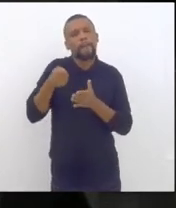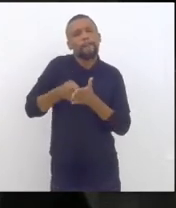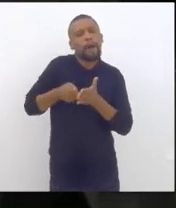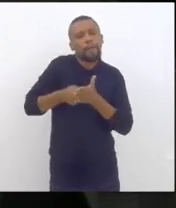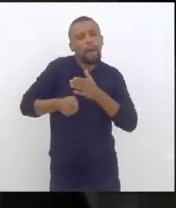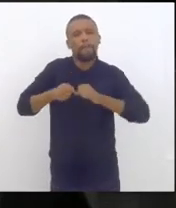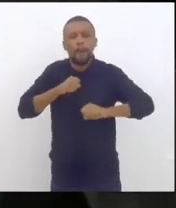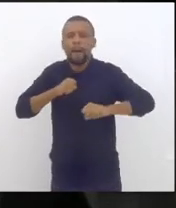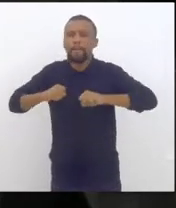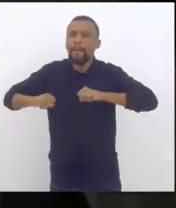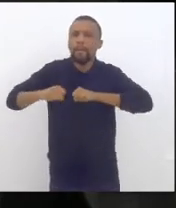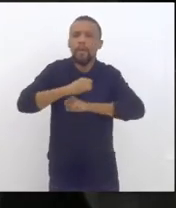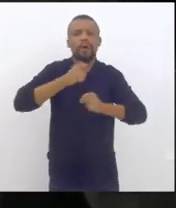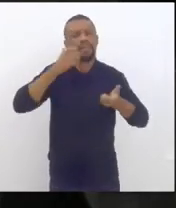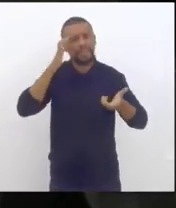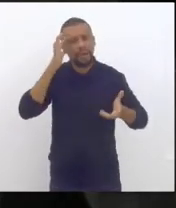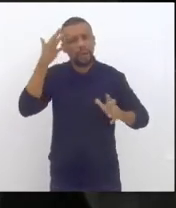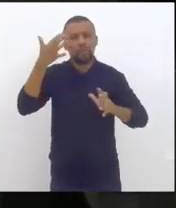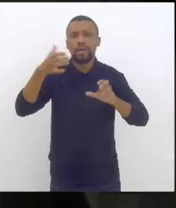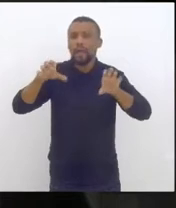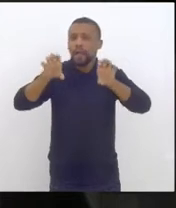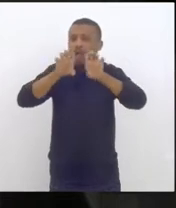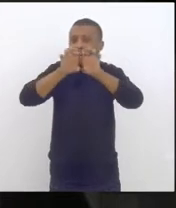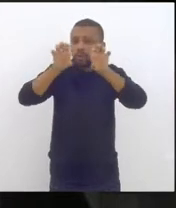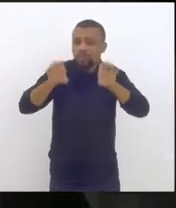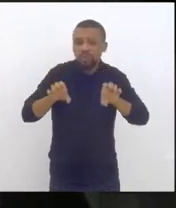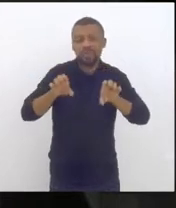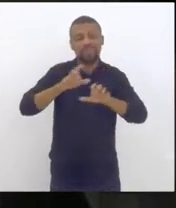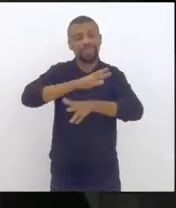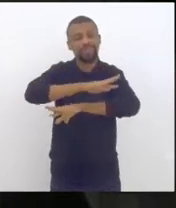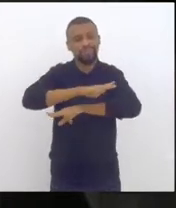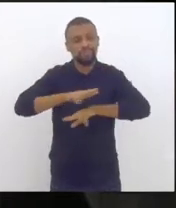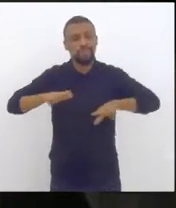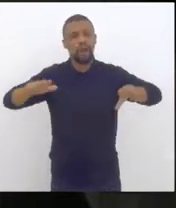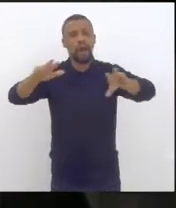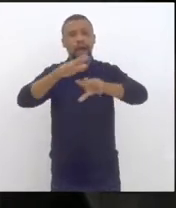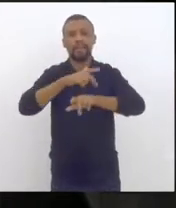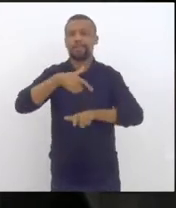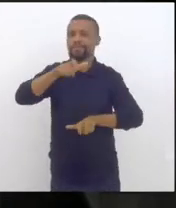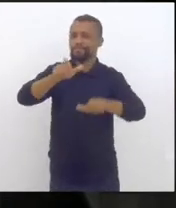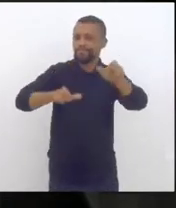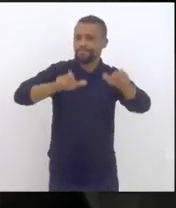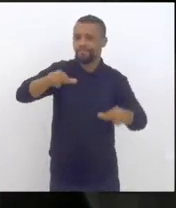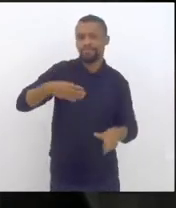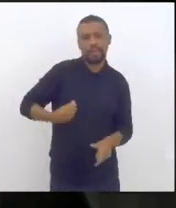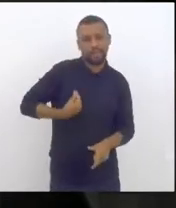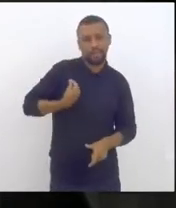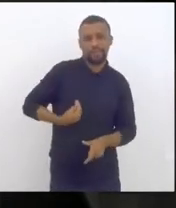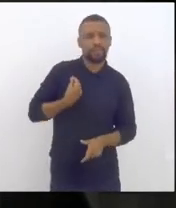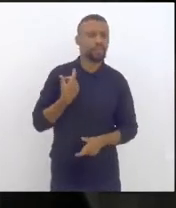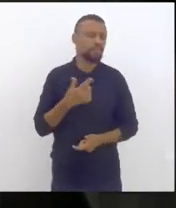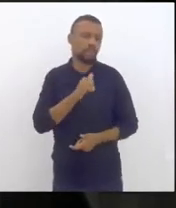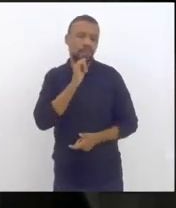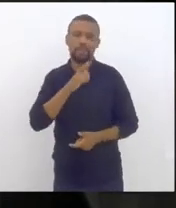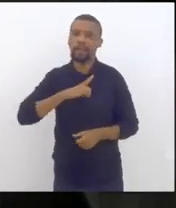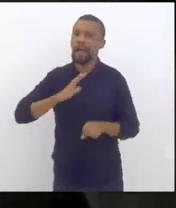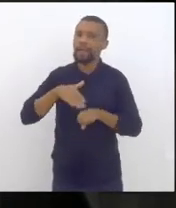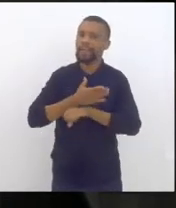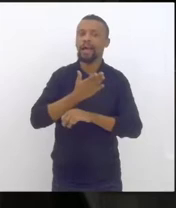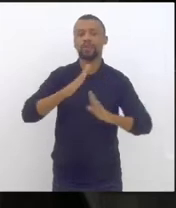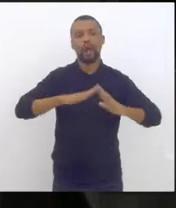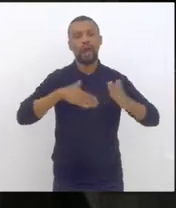as condições estruturalmente adversas de vida seja no acesso à educação